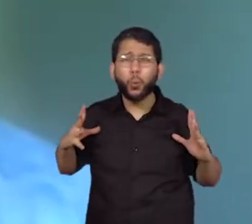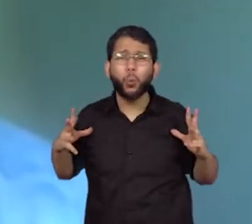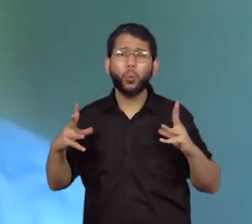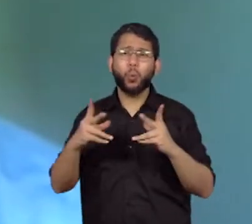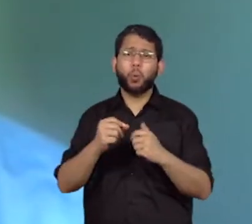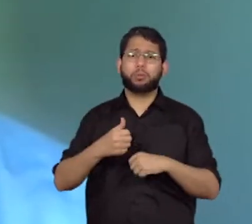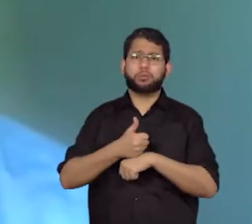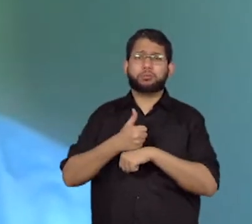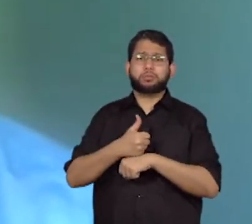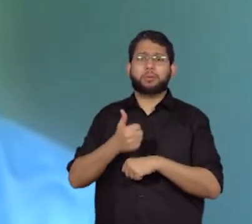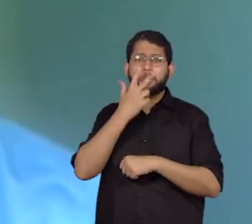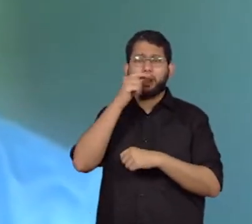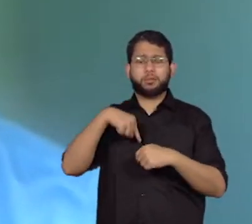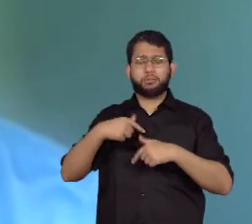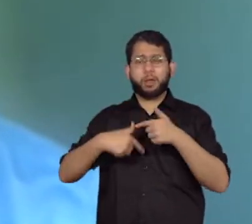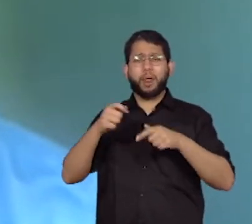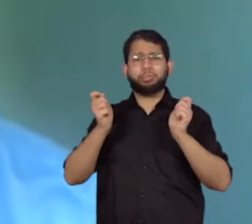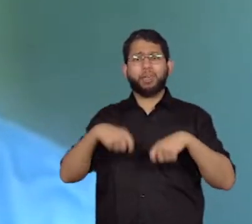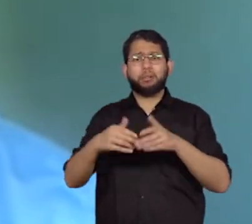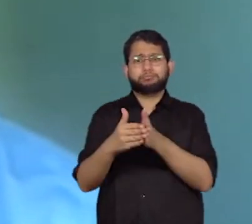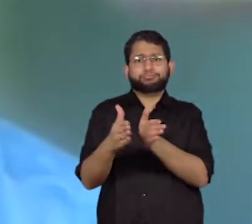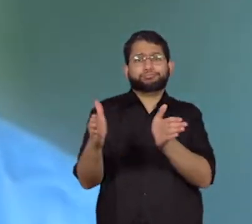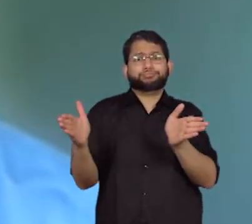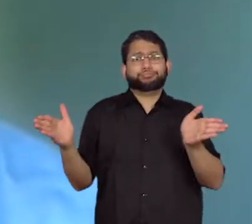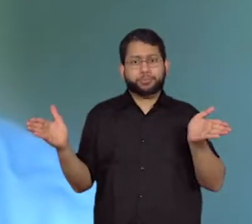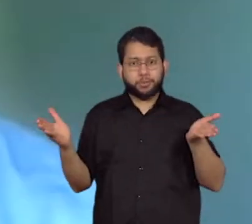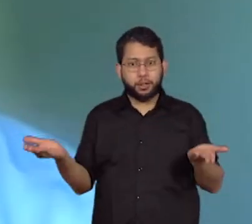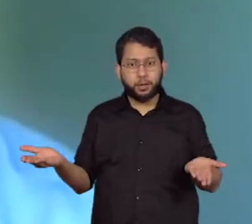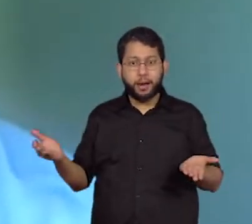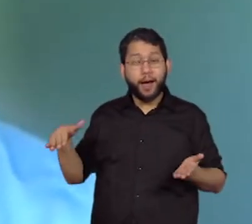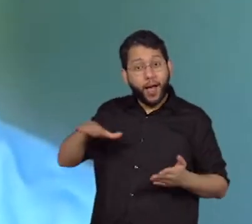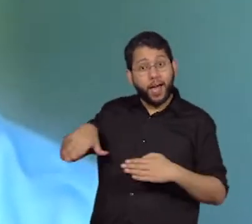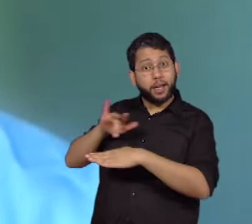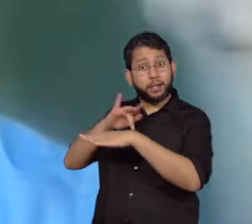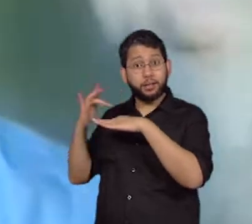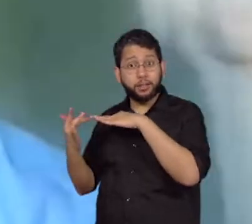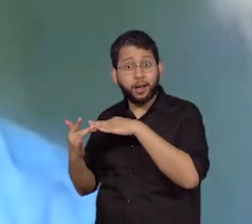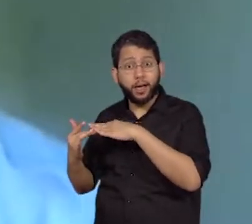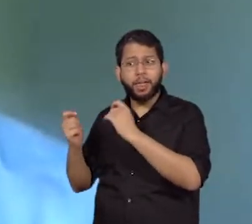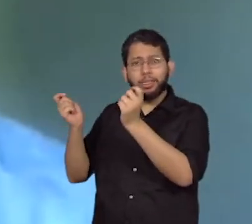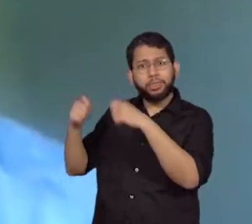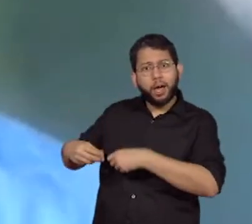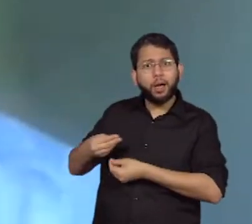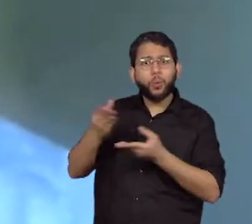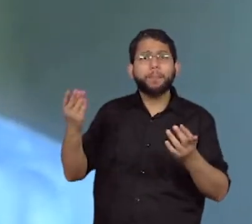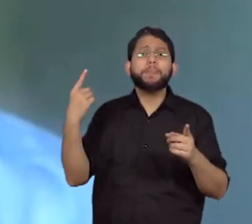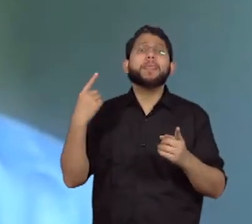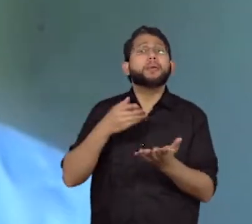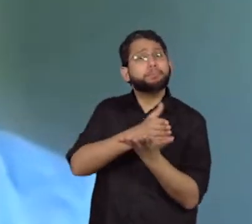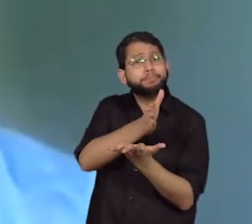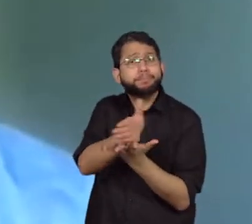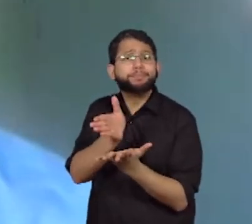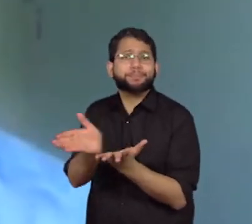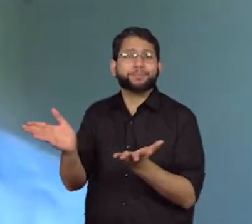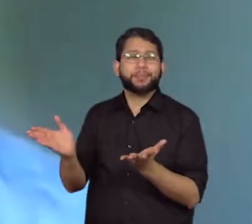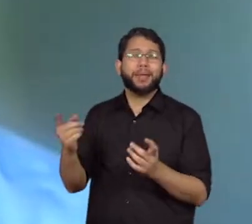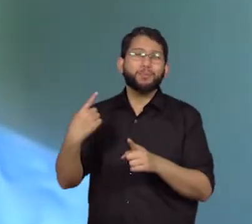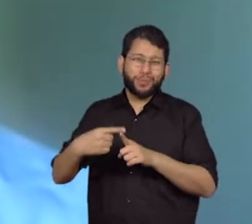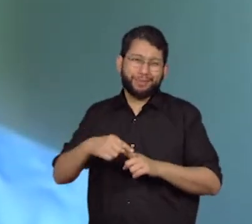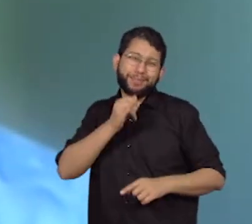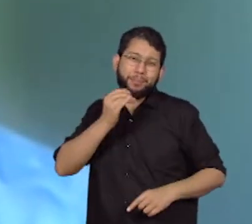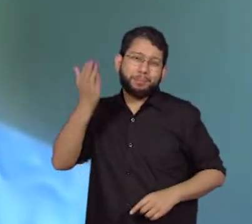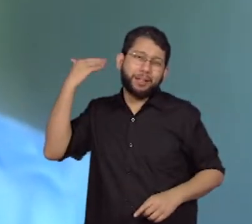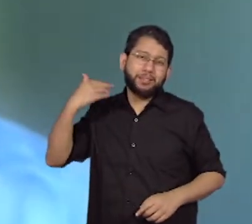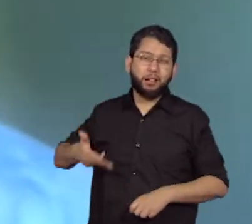dão, né, possibilidades que a gente nunca teve. Uma câmera era muito cara. Era caro você ter